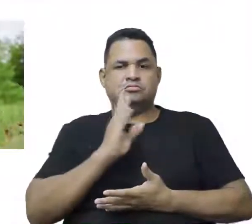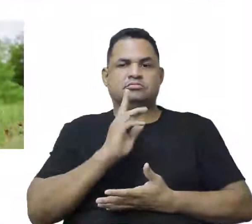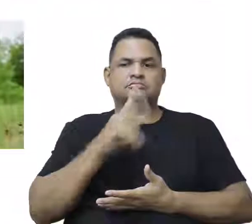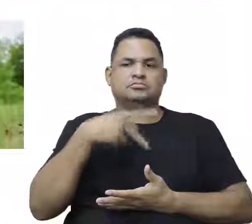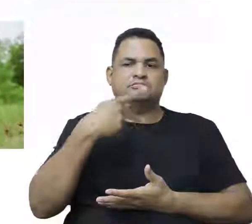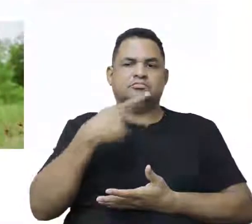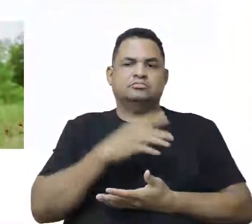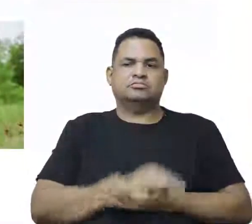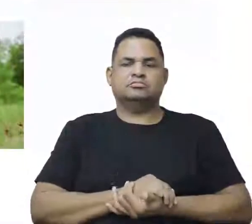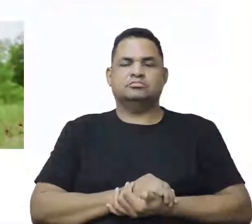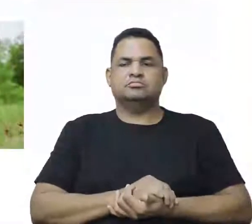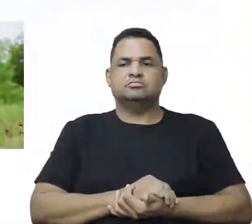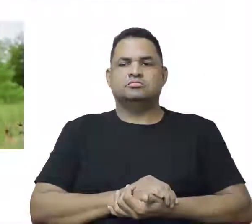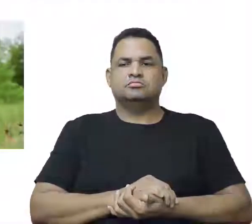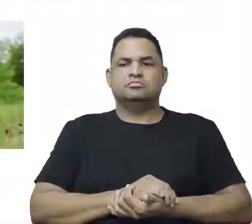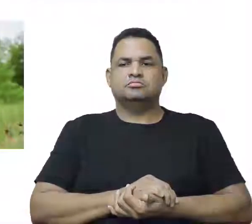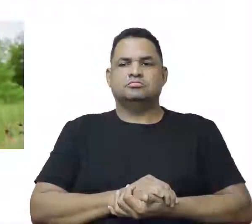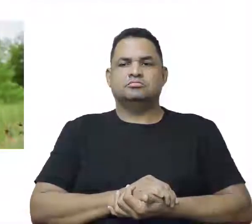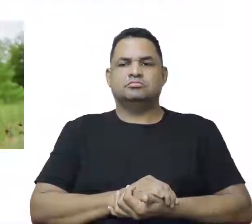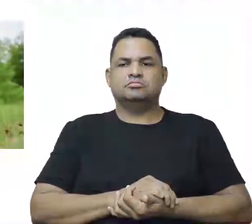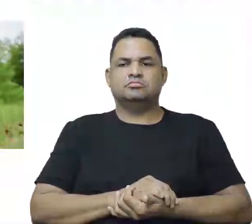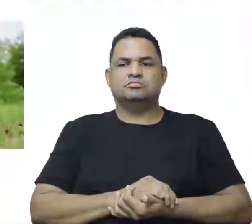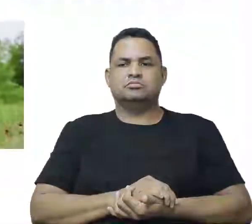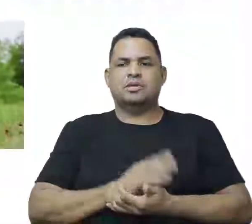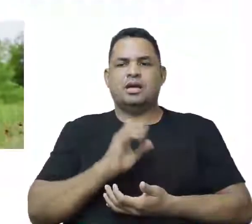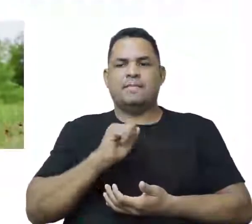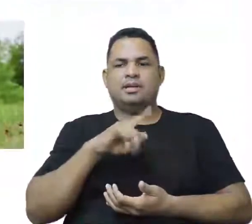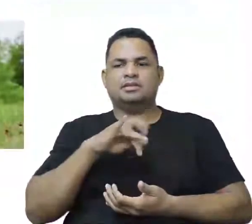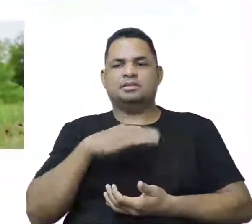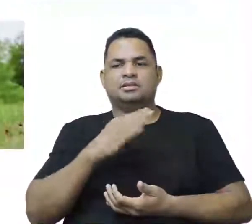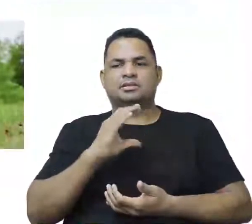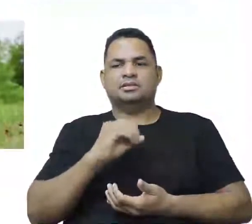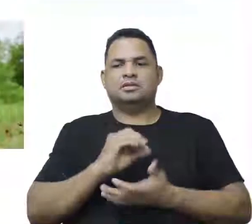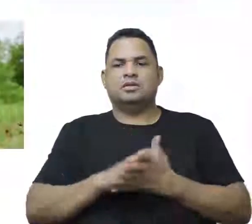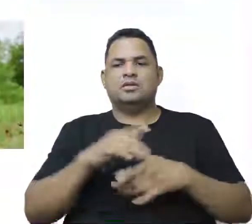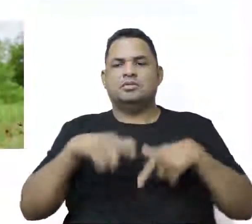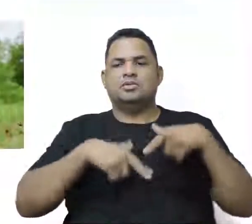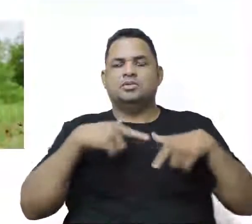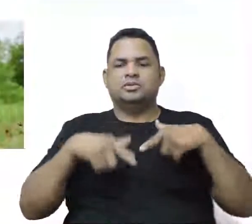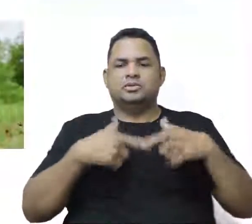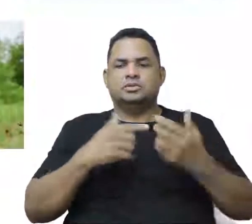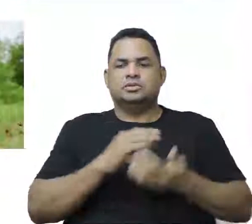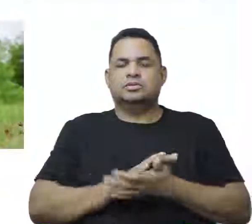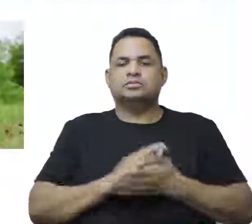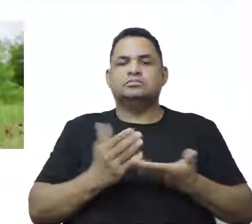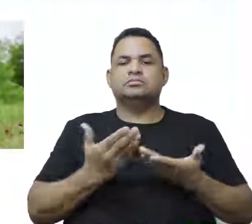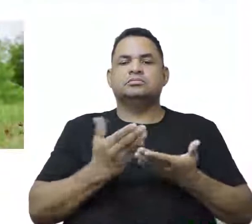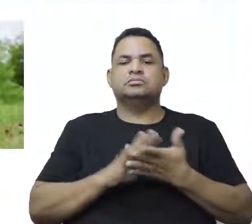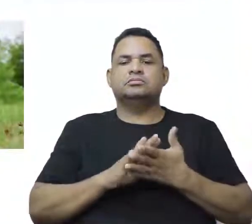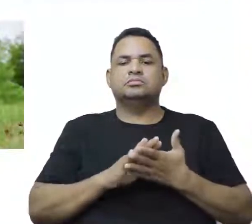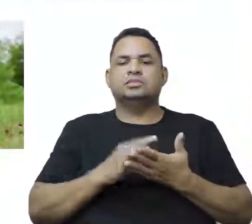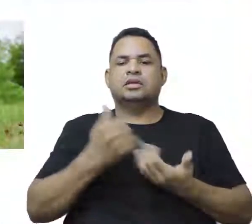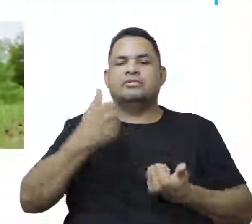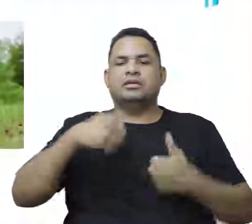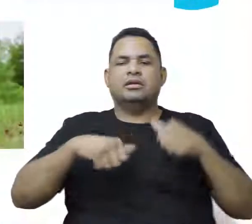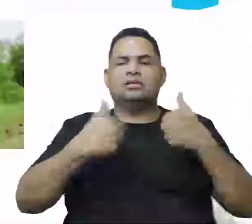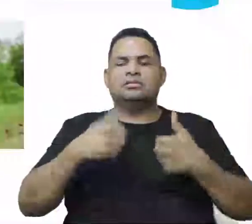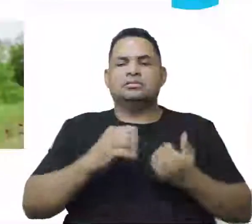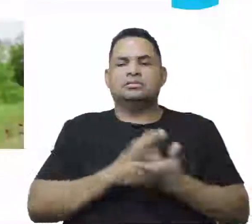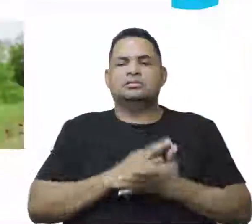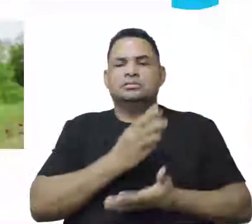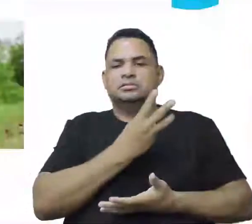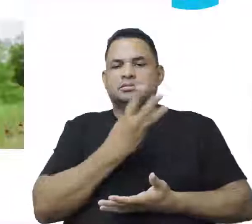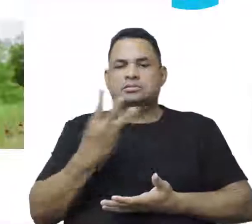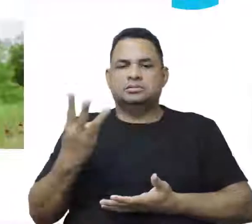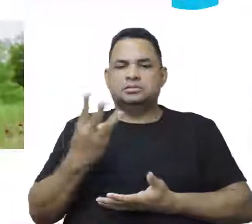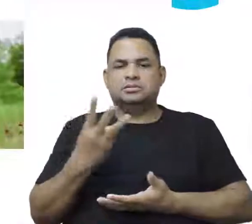fala disso, né, professora? Apreciação e produção. Então, a educação física, ela vai avaliar esses